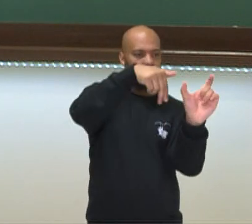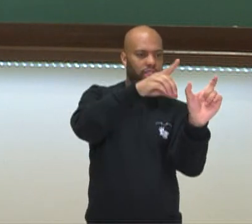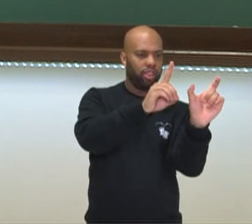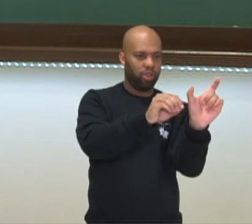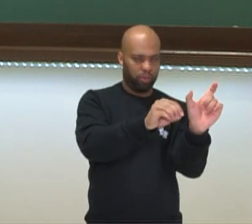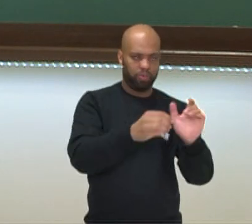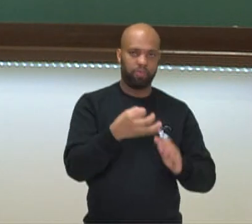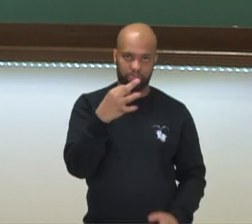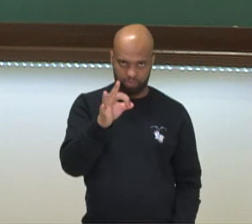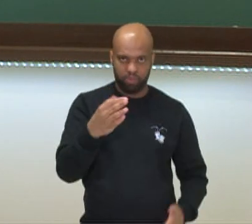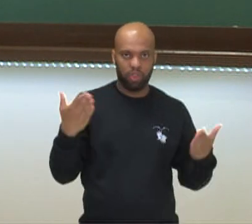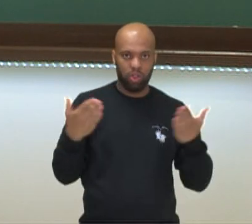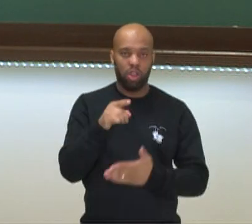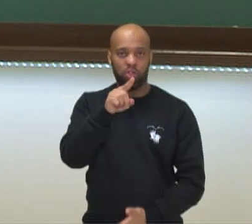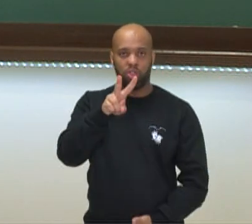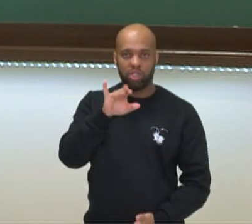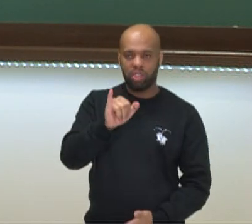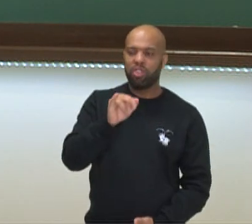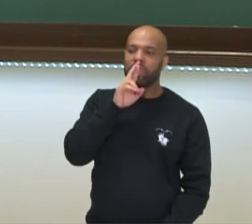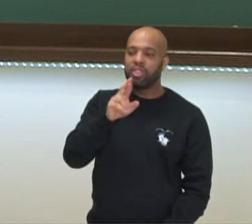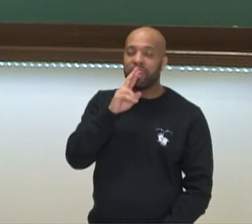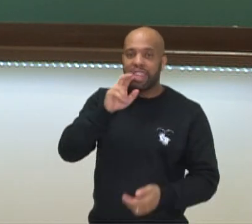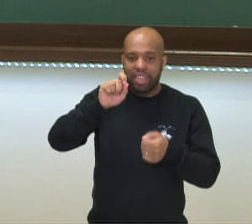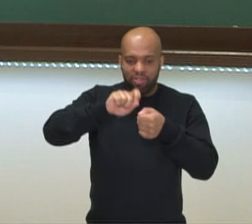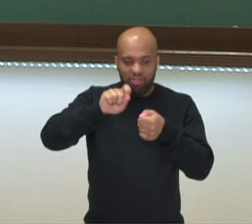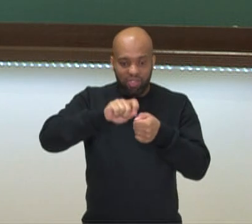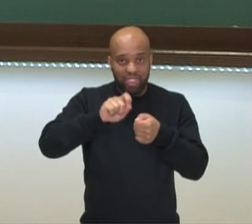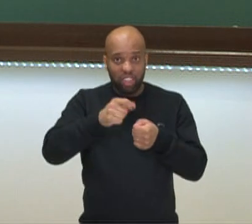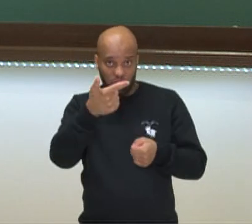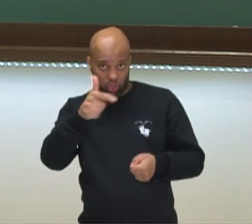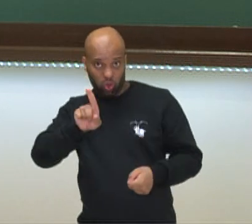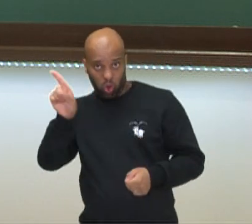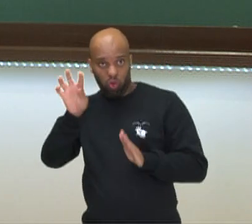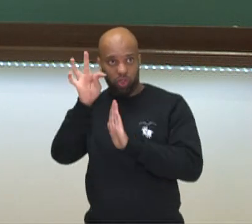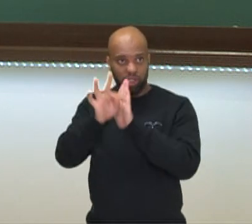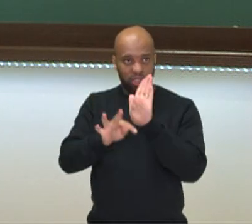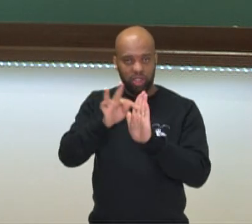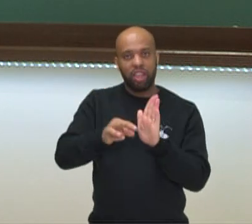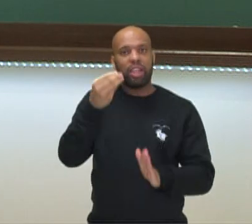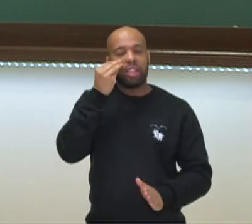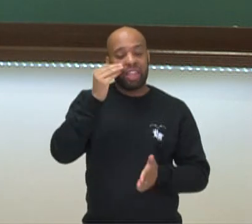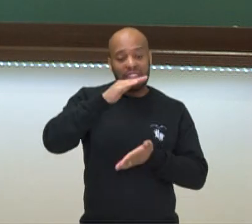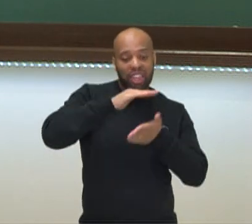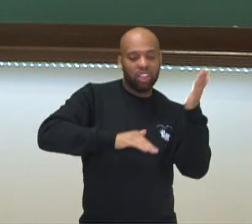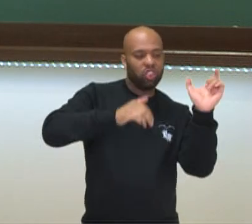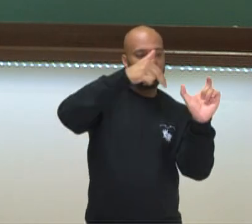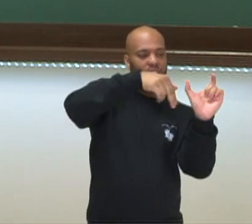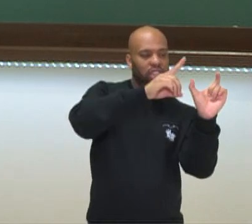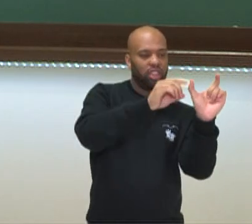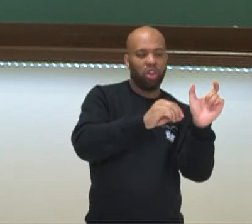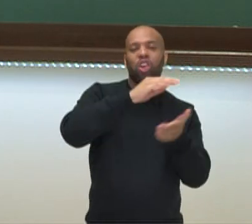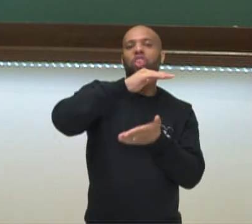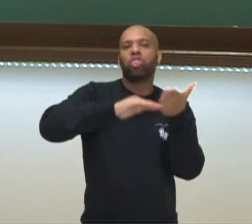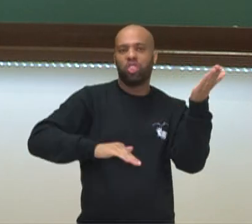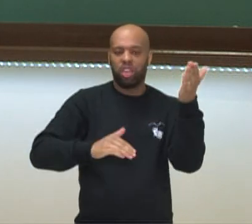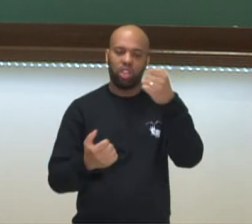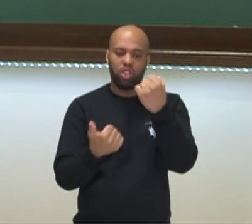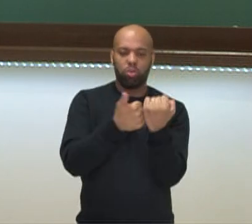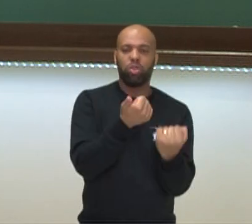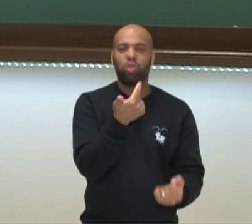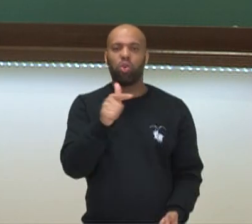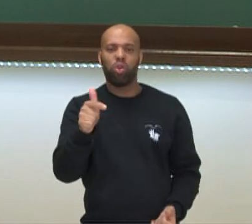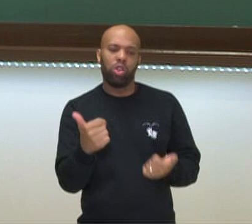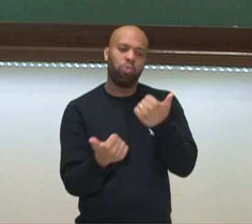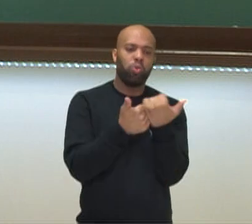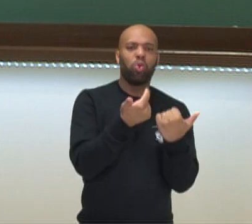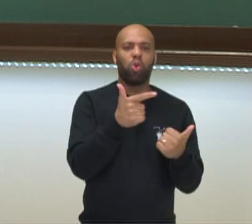verbais no gerúndio, né? Então, vocês vão reescrever aí esse texto agora, tentando tirar esse gerúndio daí e